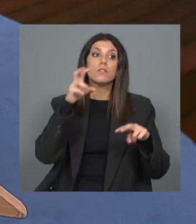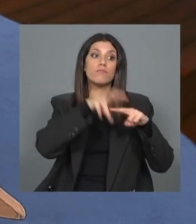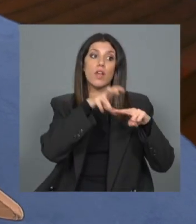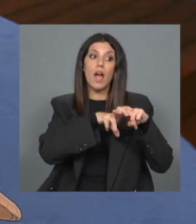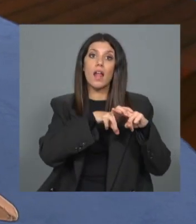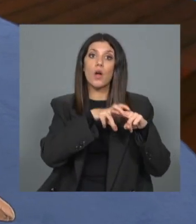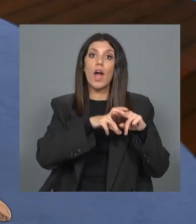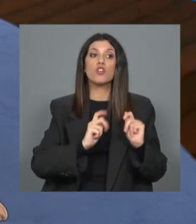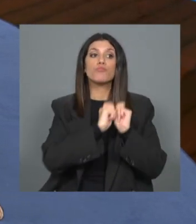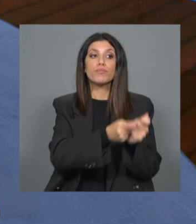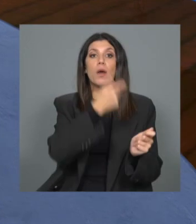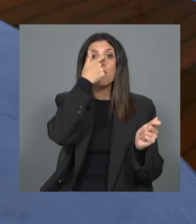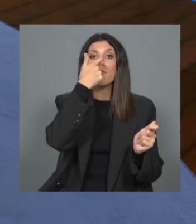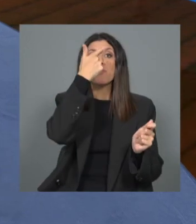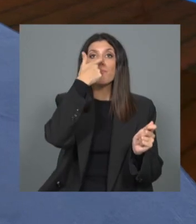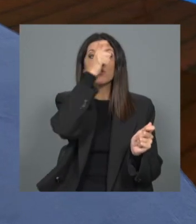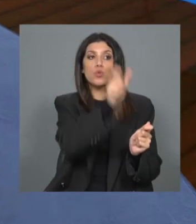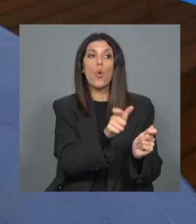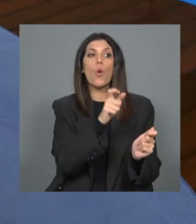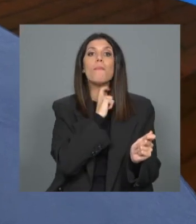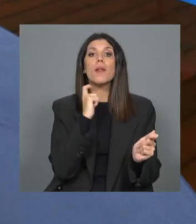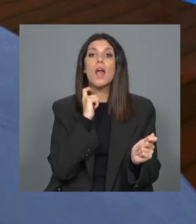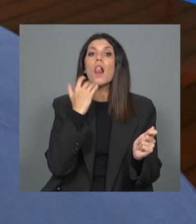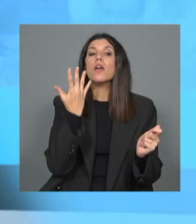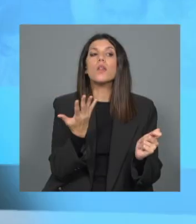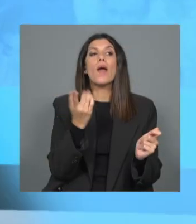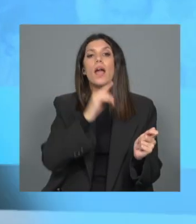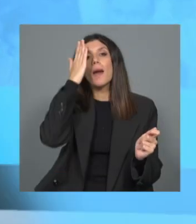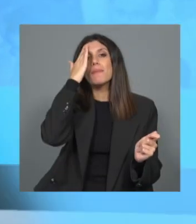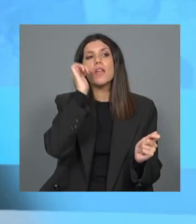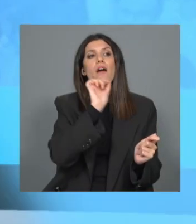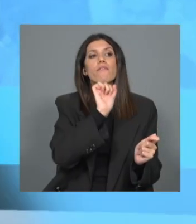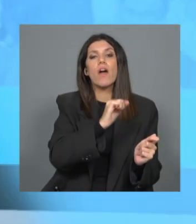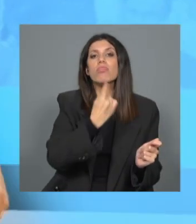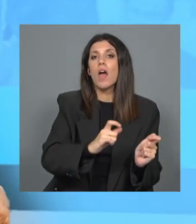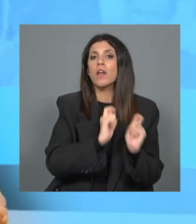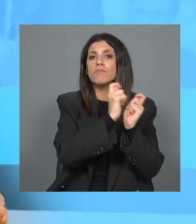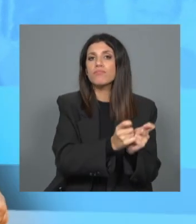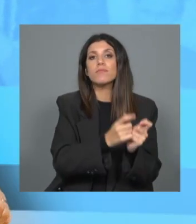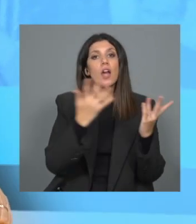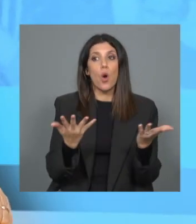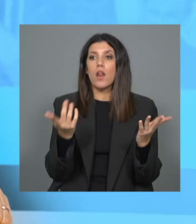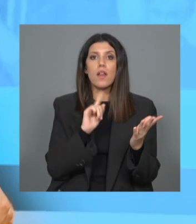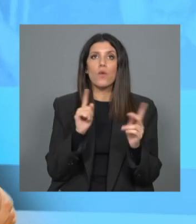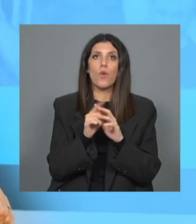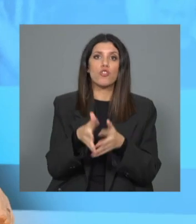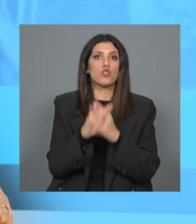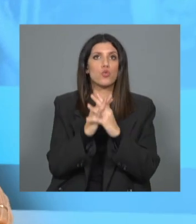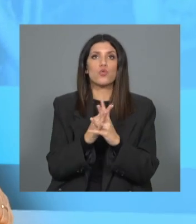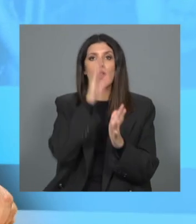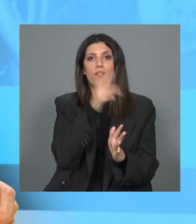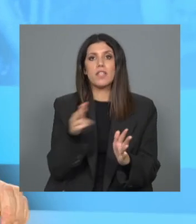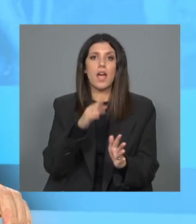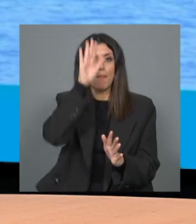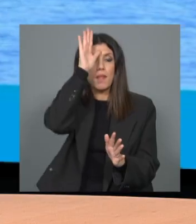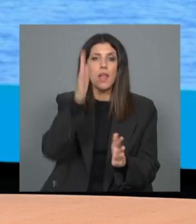e não pela competência que tinha naquela área. Acredito que essa não seja o que aconteceu com o cardeal Tolentino Mendonça. No caso é difícil, no caso do